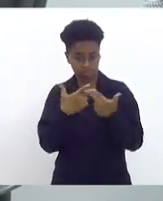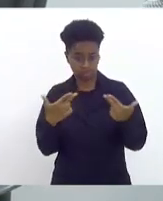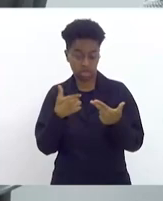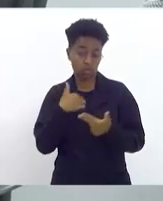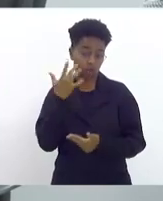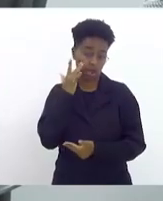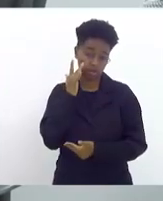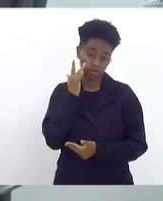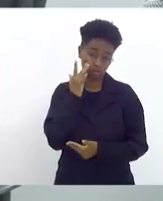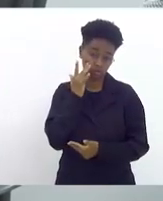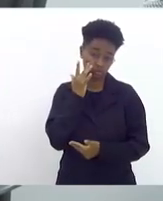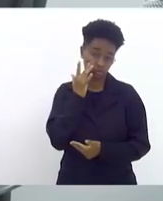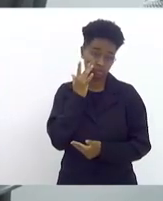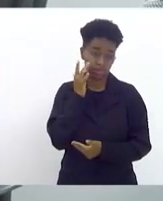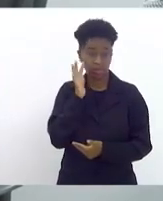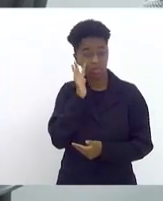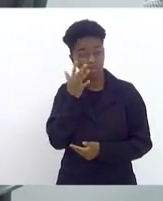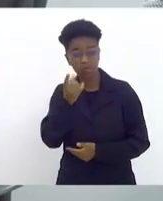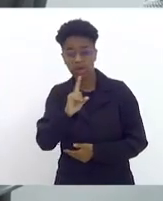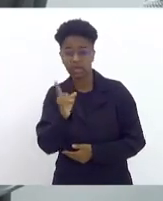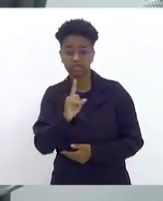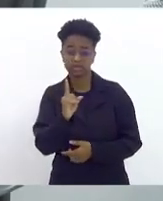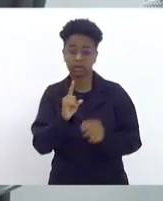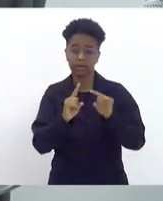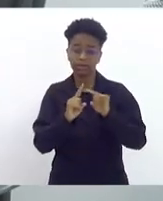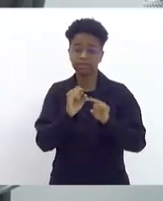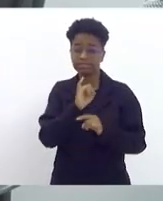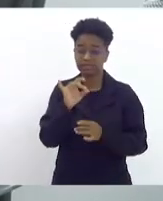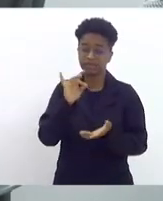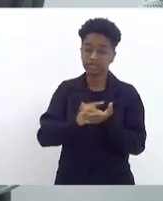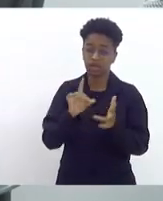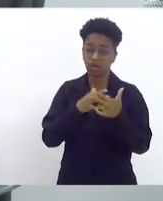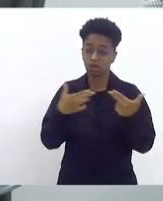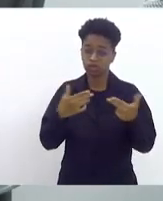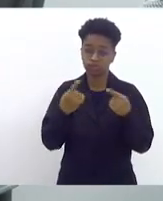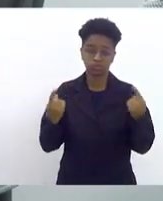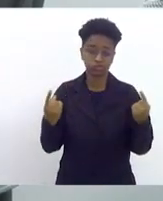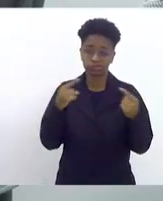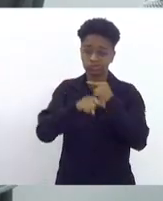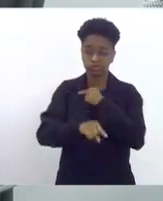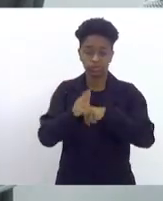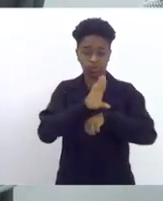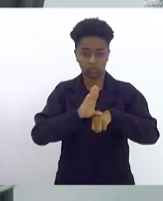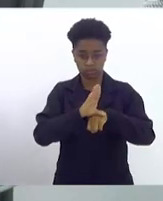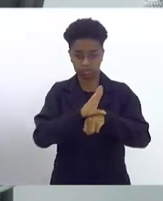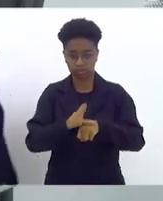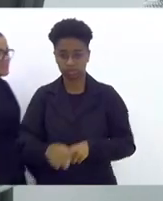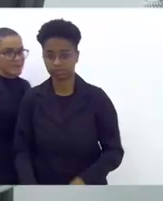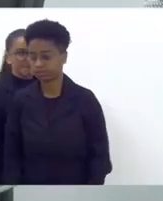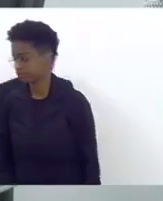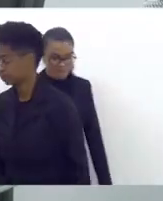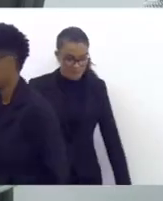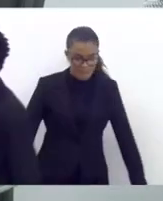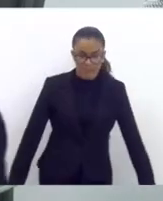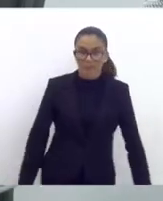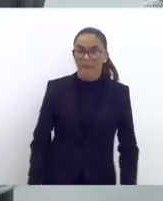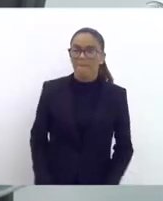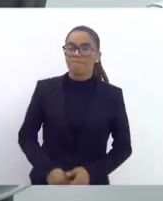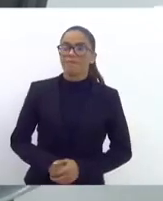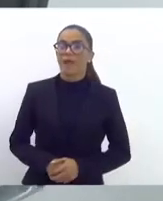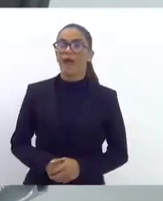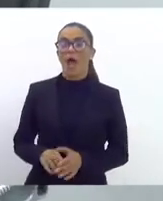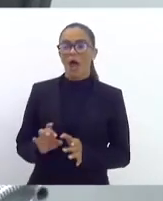resolva o vício de inconstitucionalidade quando for algo realmente contra a constituição que não seja a sua relacionada à competência original ou seja